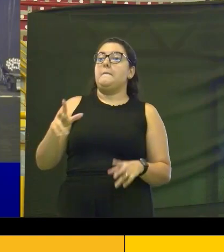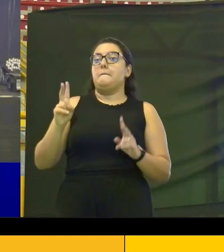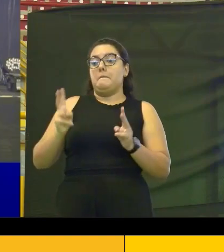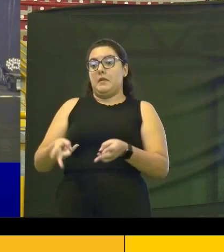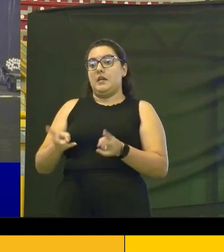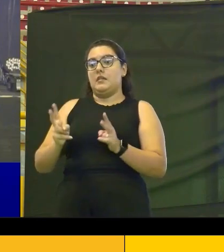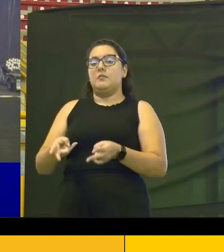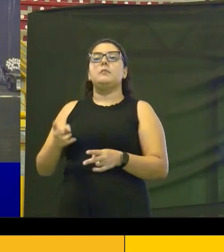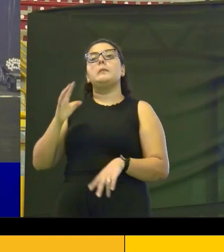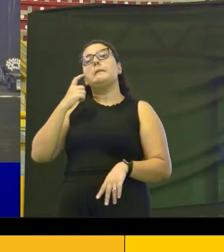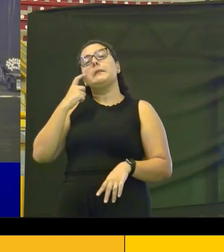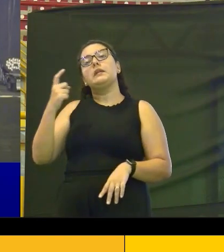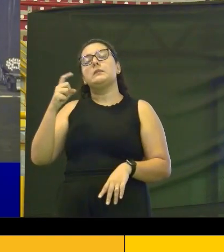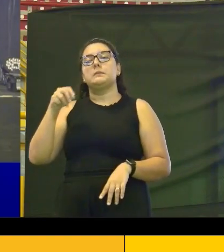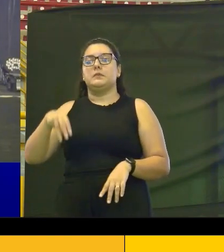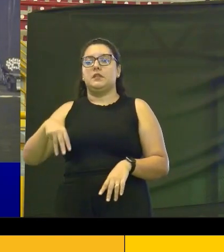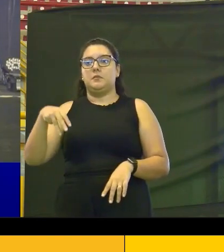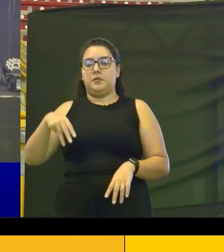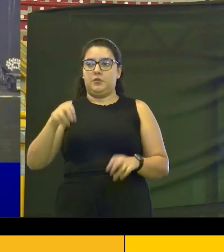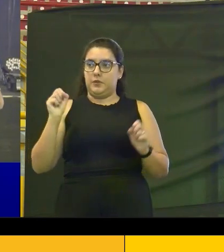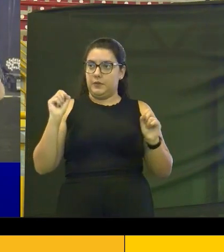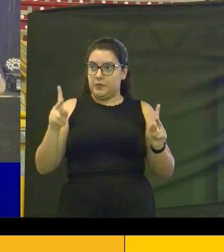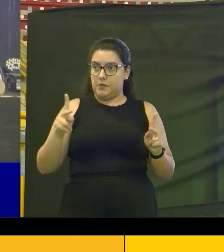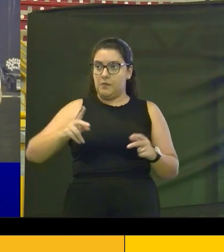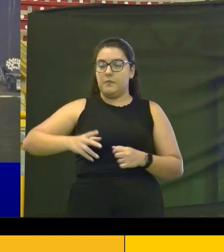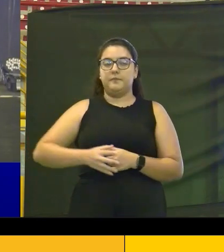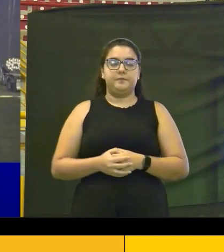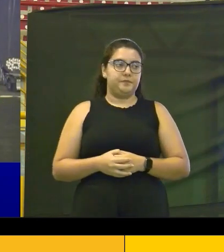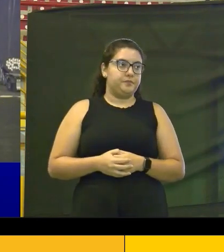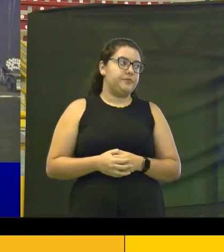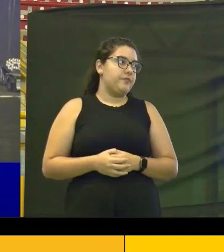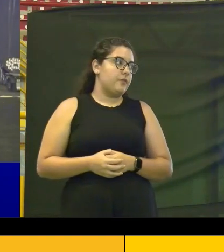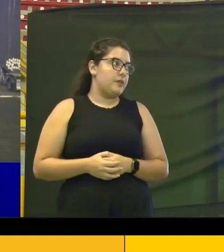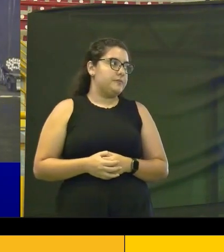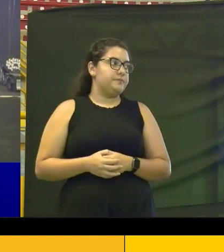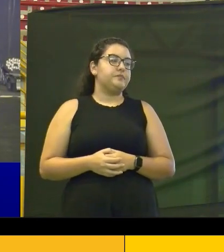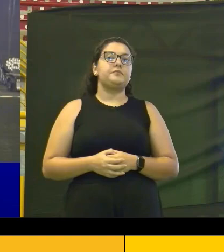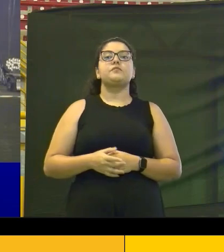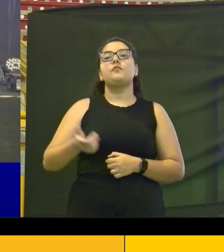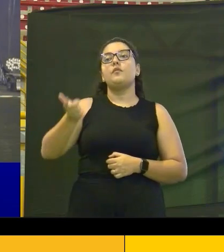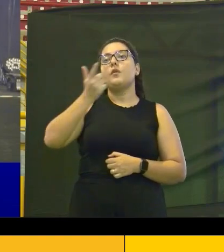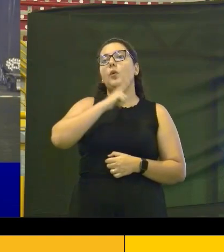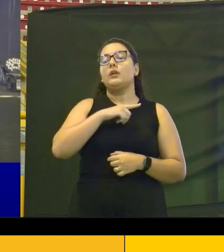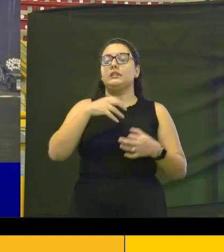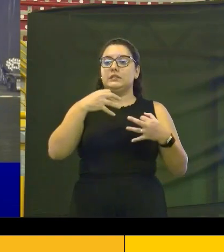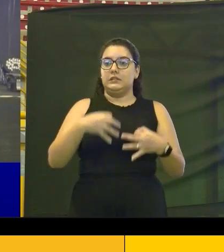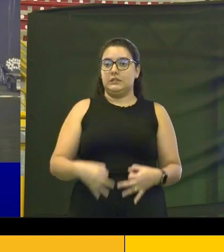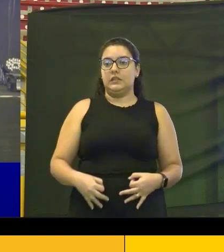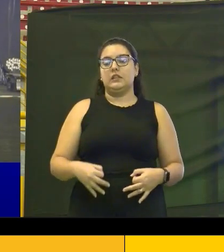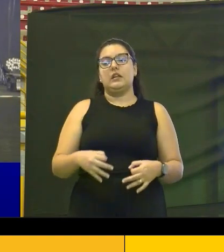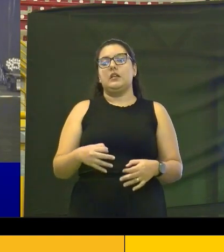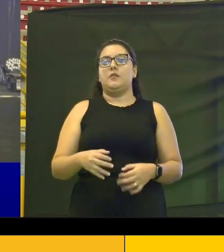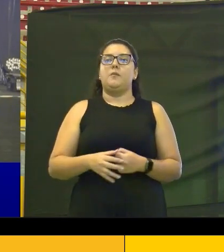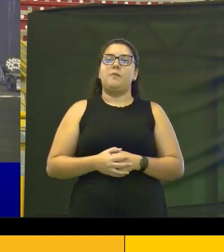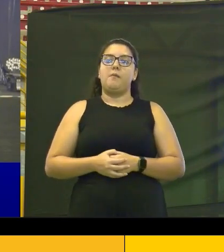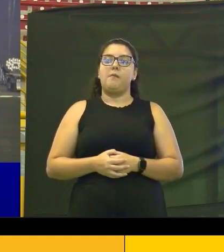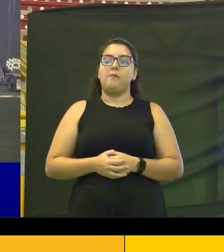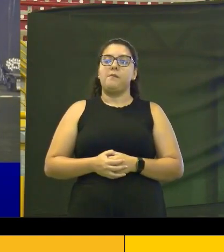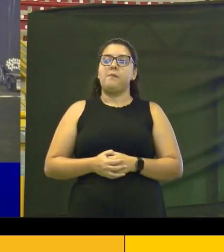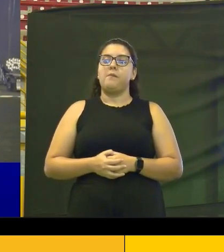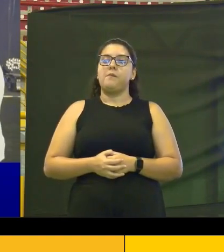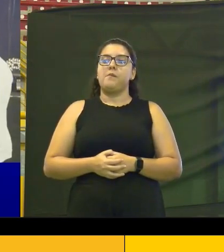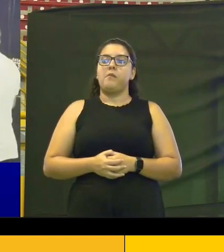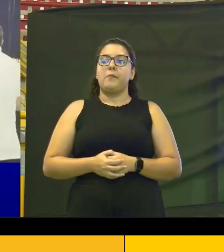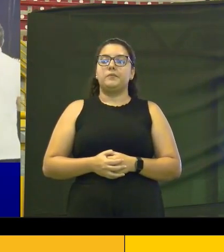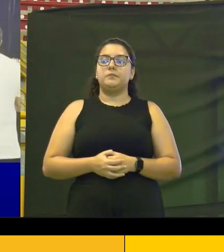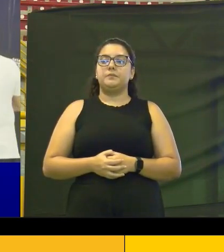questão pensando na matemática, tá? Pensando em acertar a questão e não em resolver, tá bom?